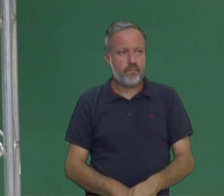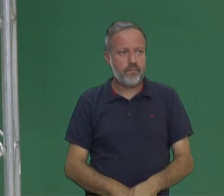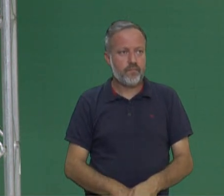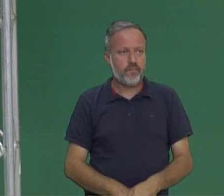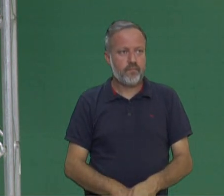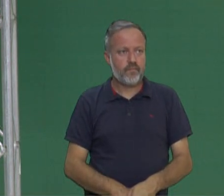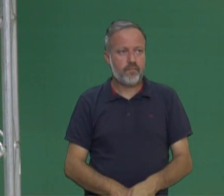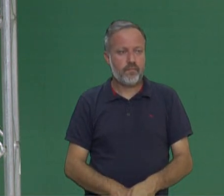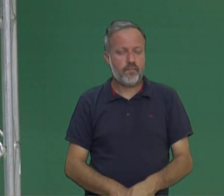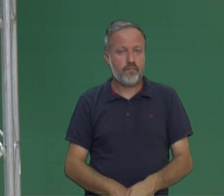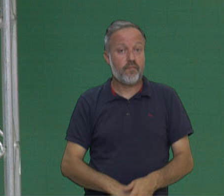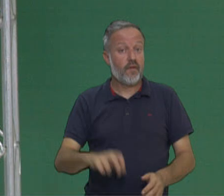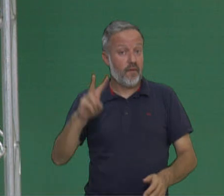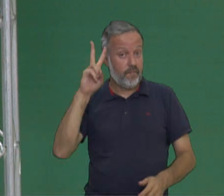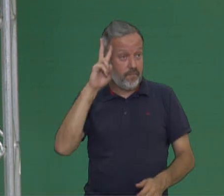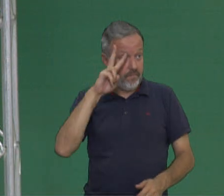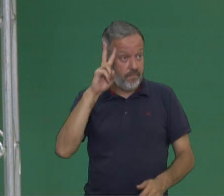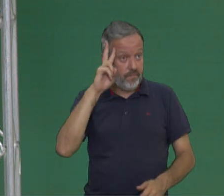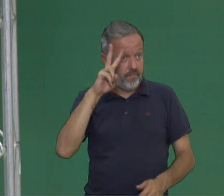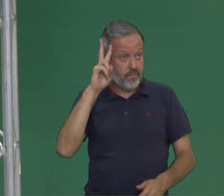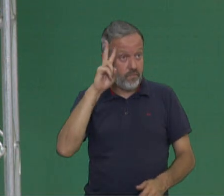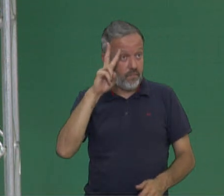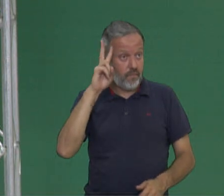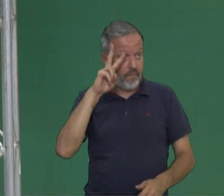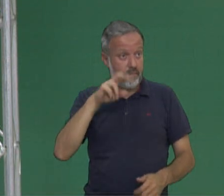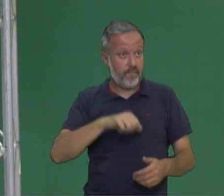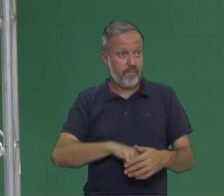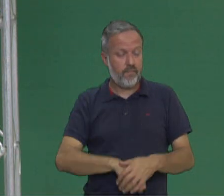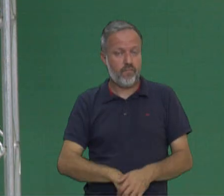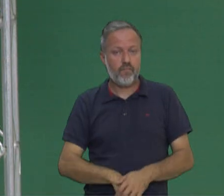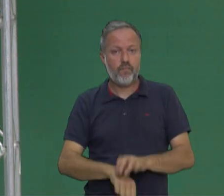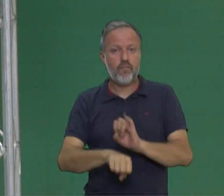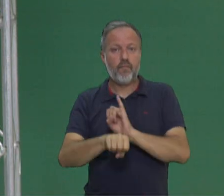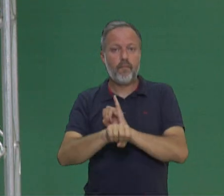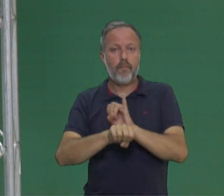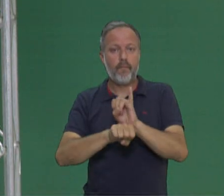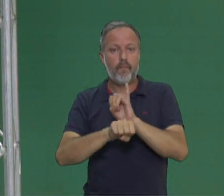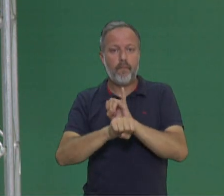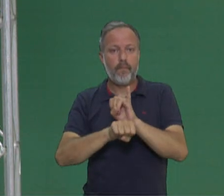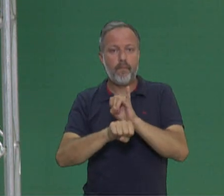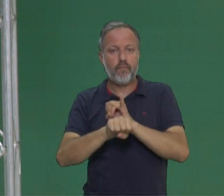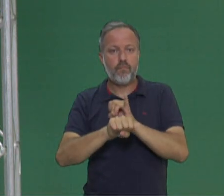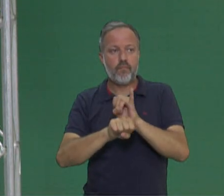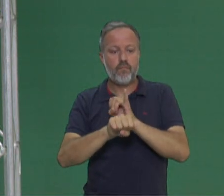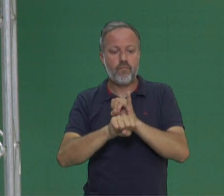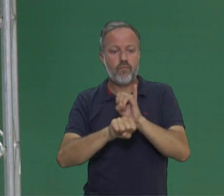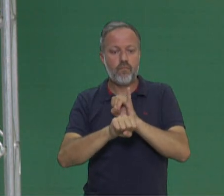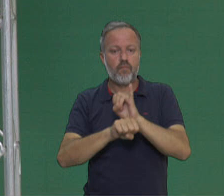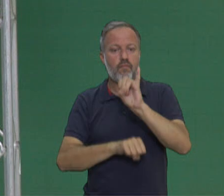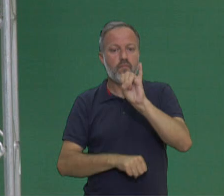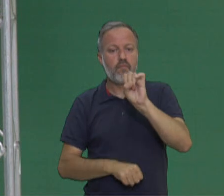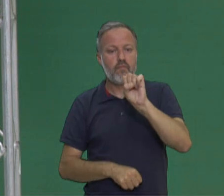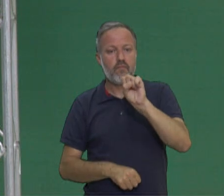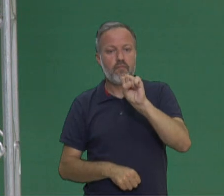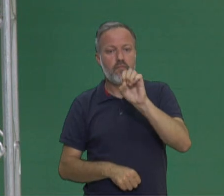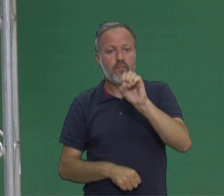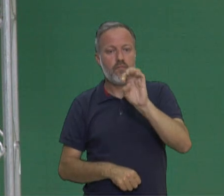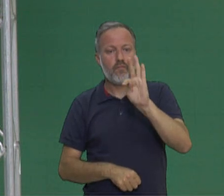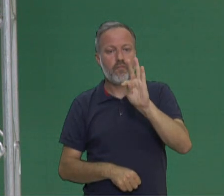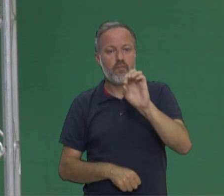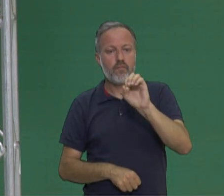Lembrando mais uma coisa da aula anterior, agora com um destaque diferente. Isótopos. Veja que eu destaquei a letra